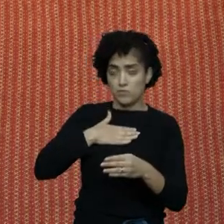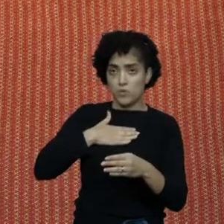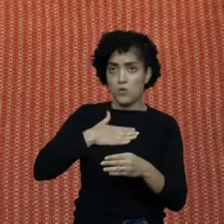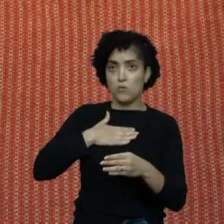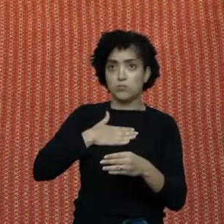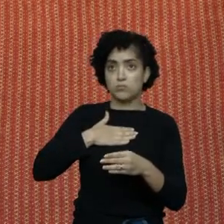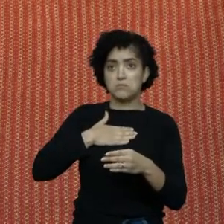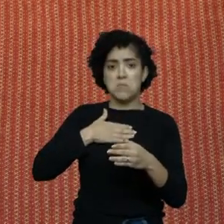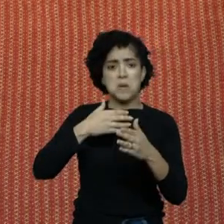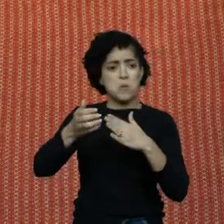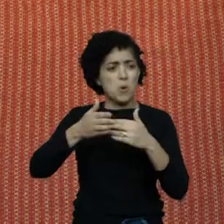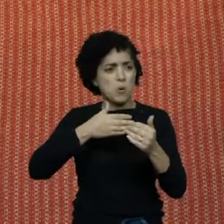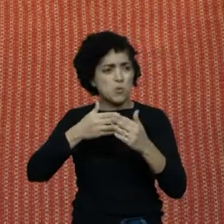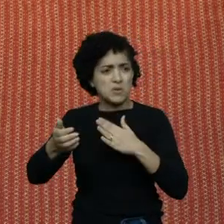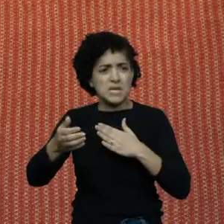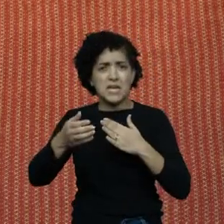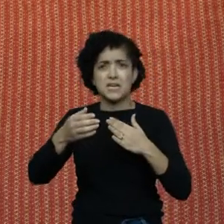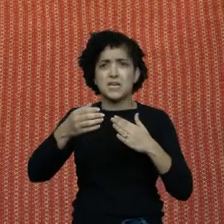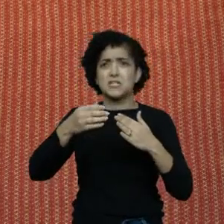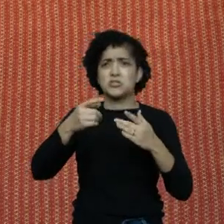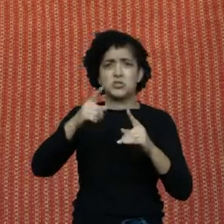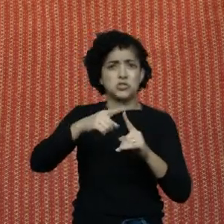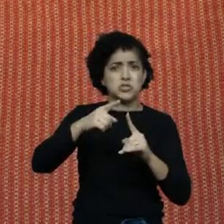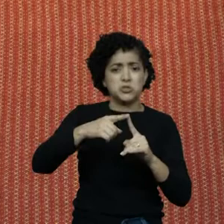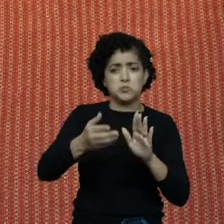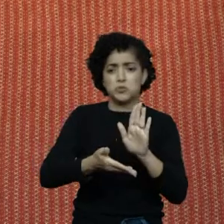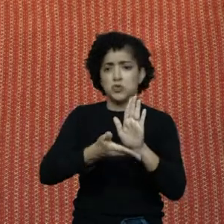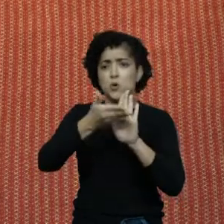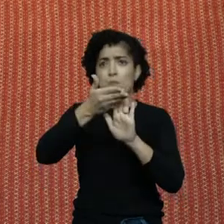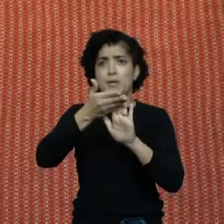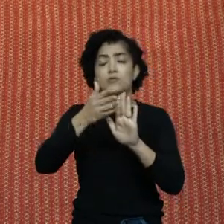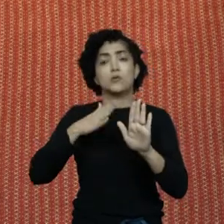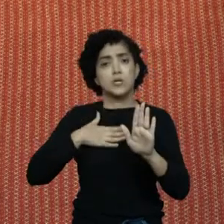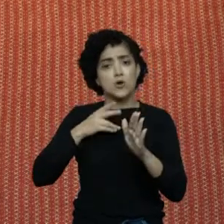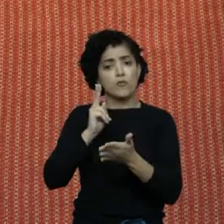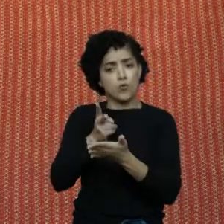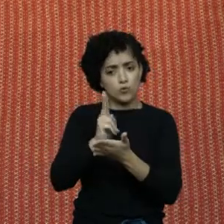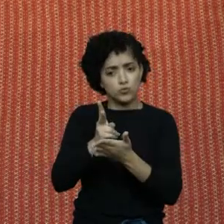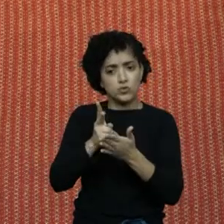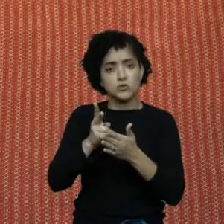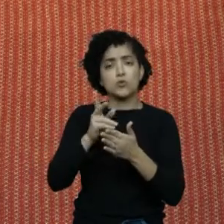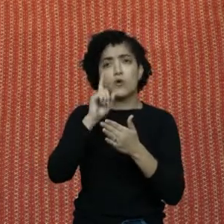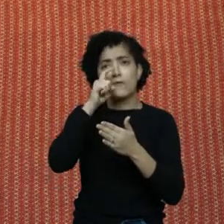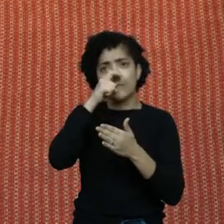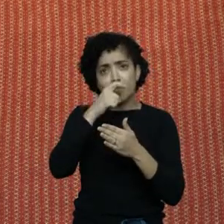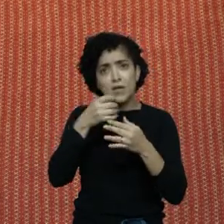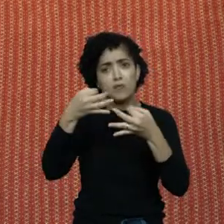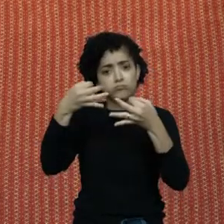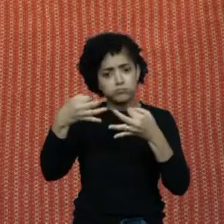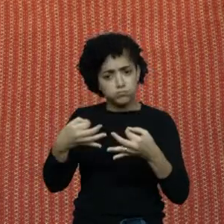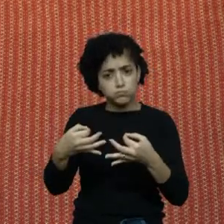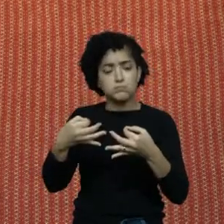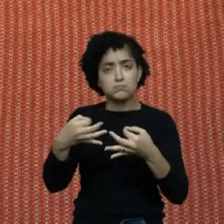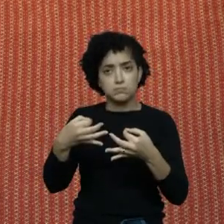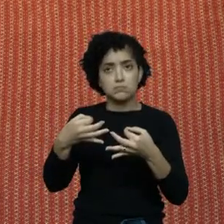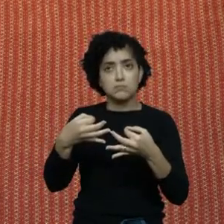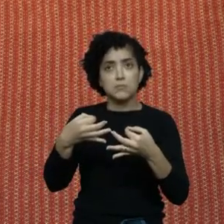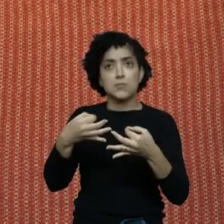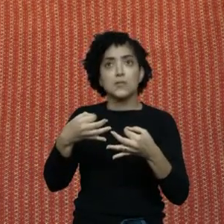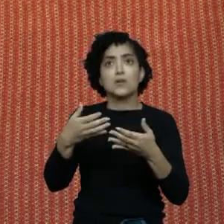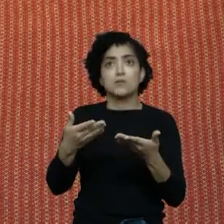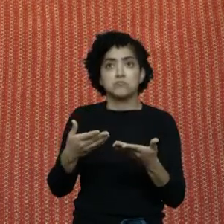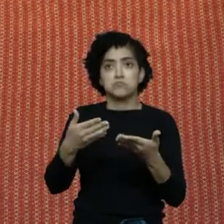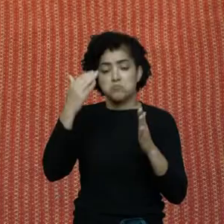para mim voltar contra qualquer tipo de aumento de impostos e eu vou me manter fiel ao meu discurso do atendo er